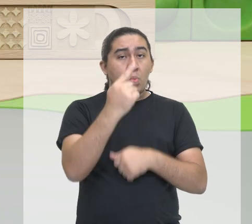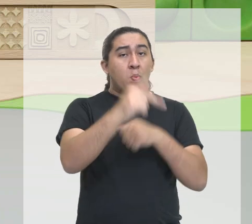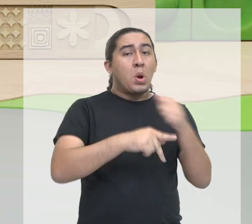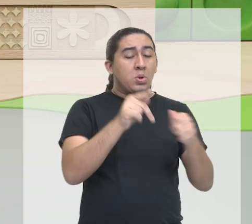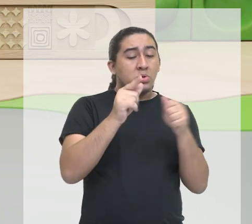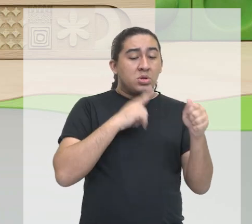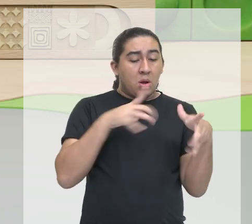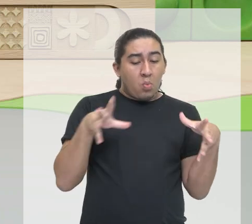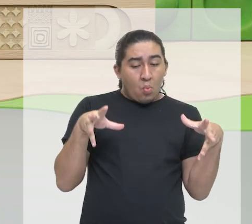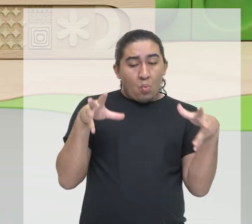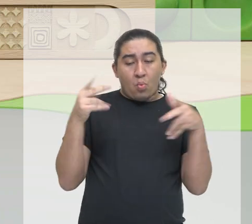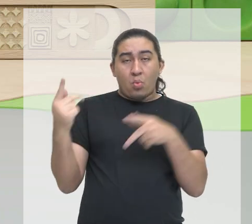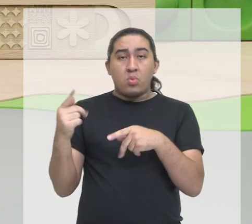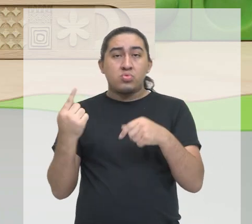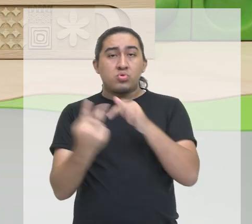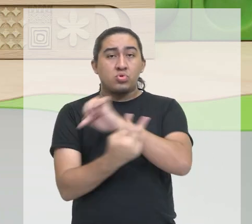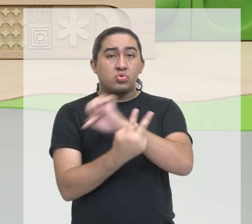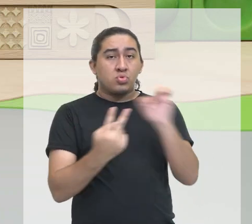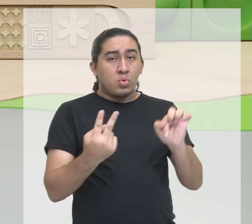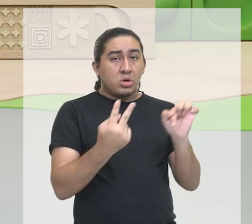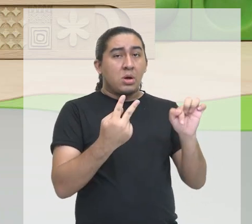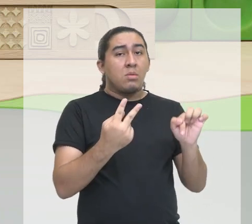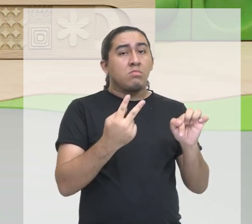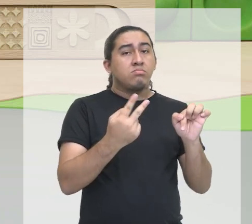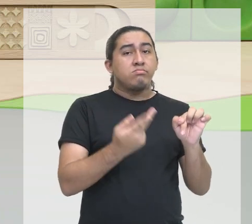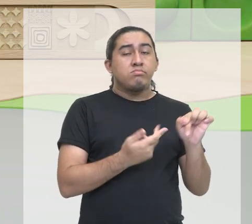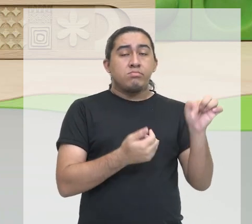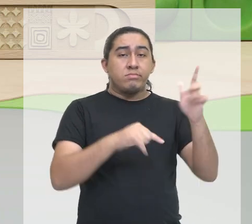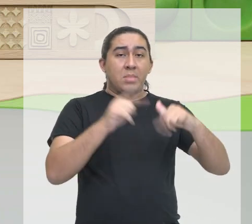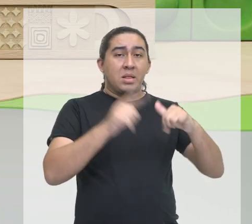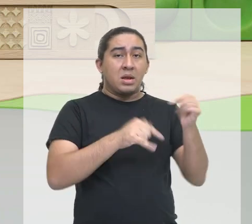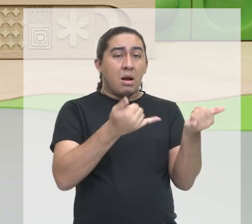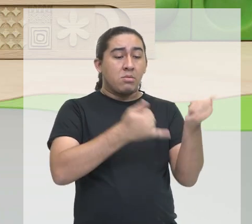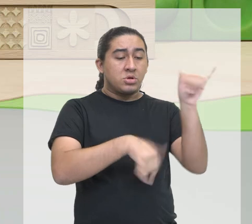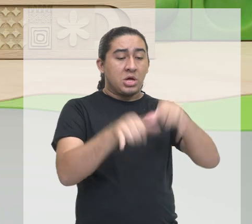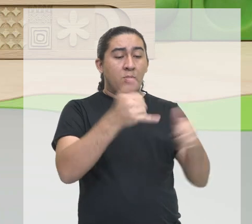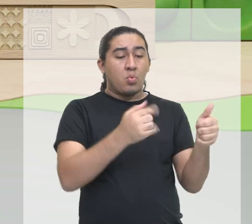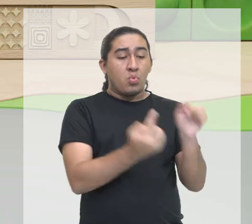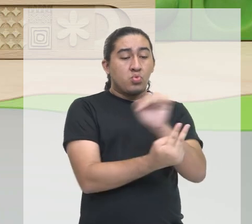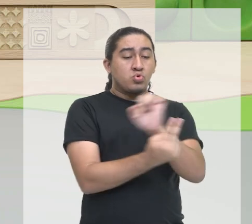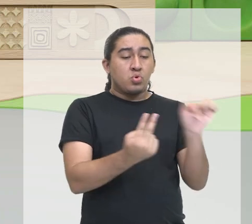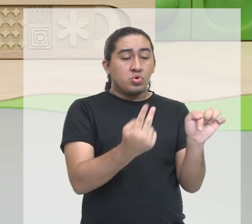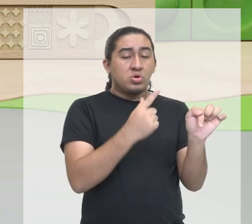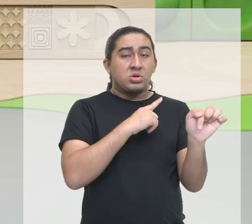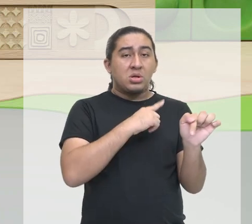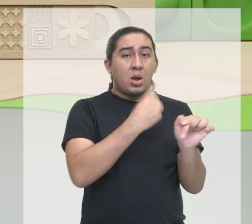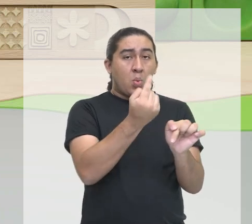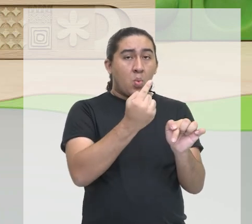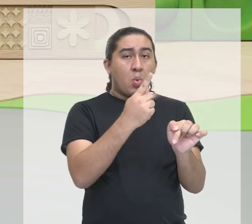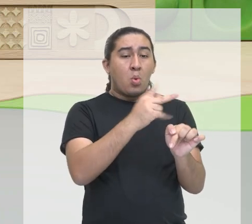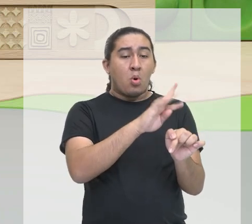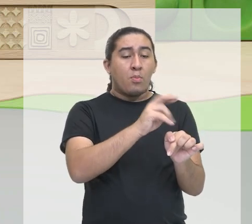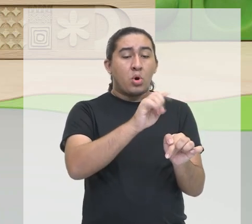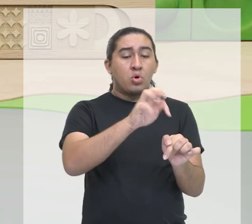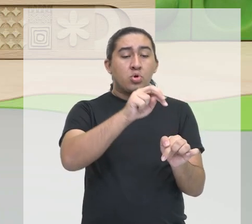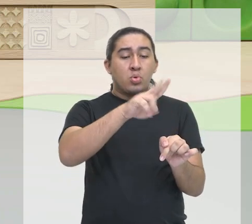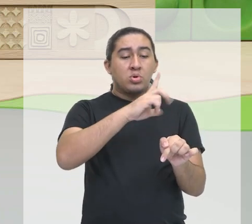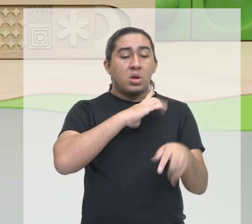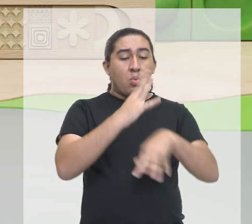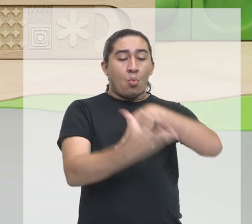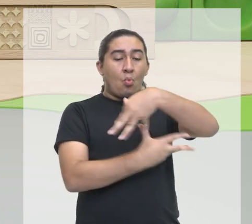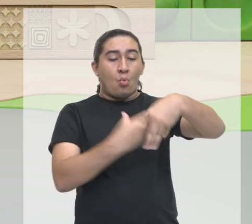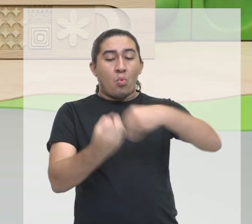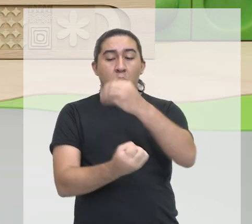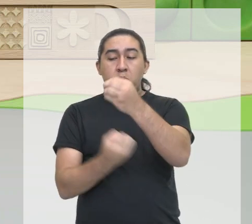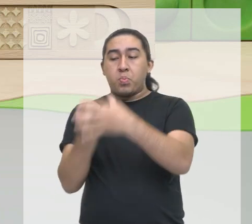ele, né? Junta dois elementos químicos, dois hidrogênios, cada um deles com um próton, e você vai juntar, vai transformar num